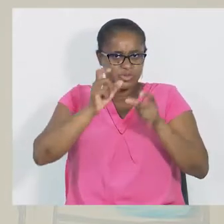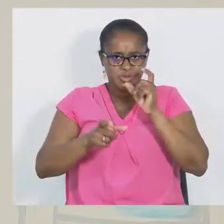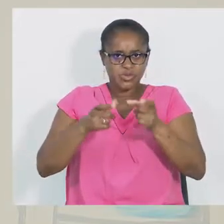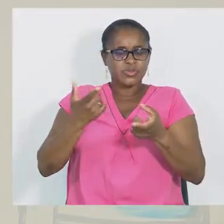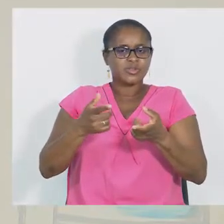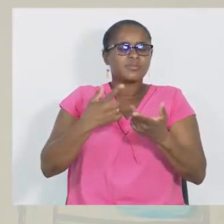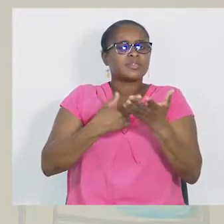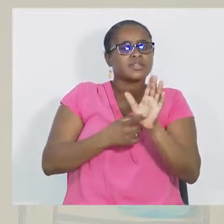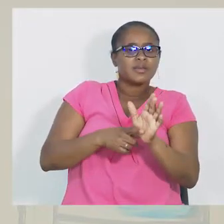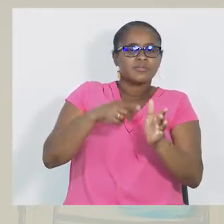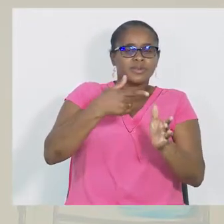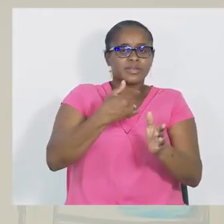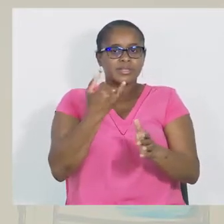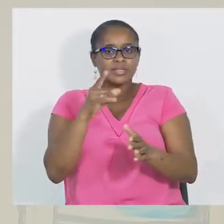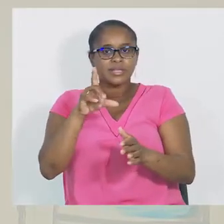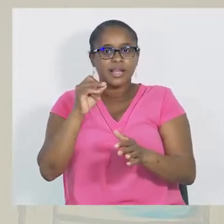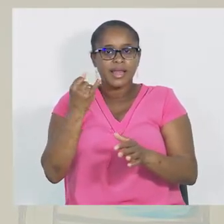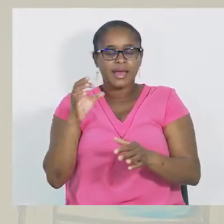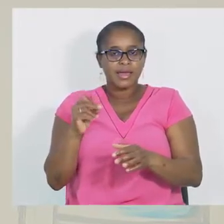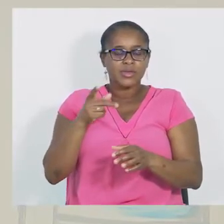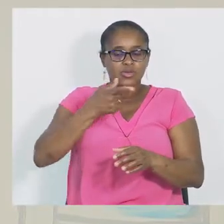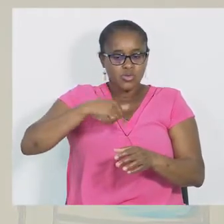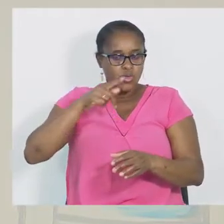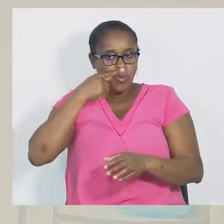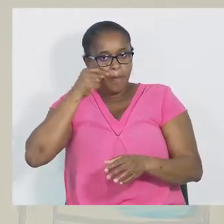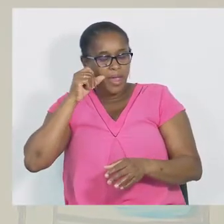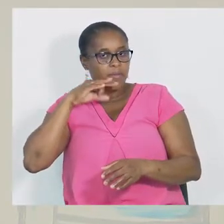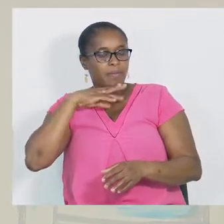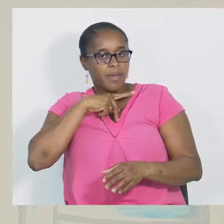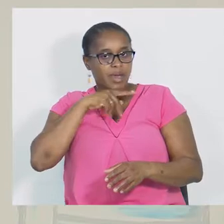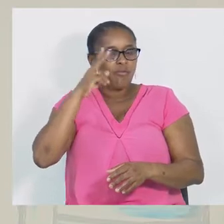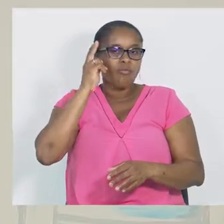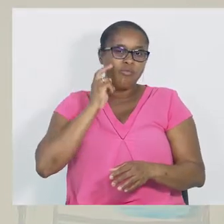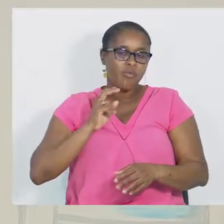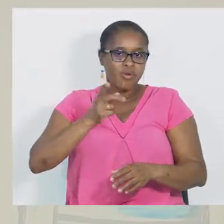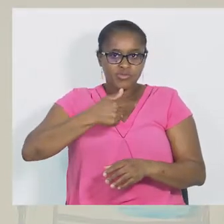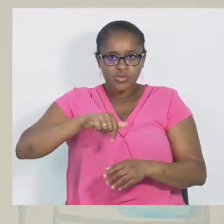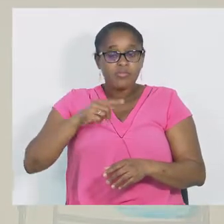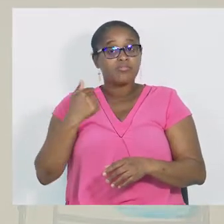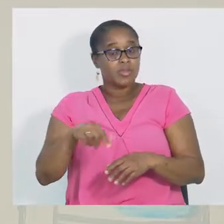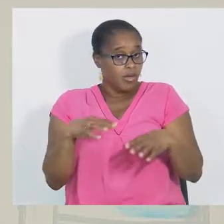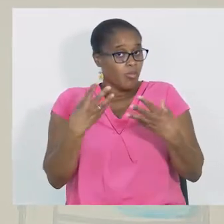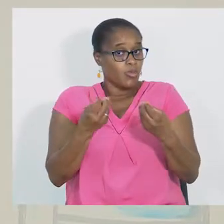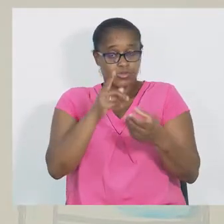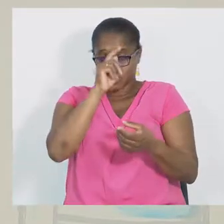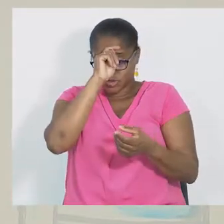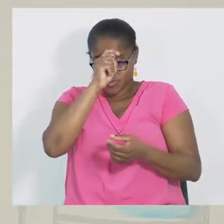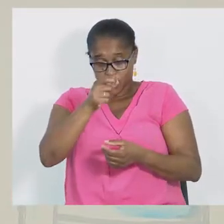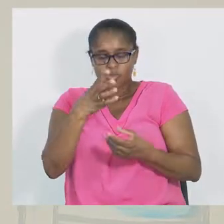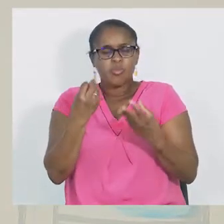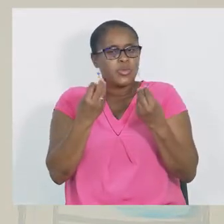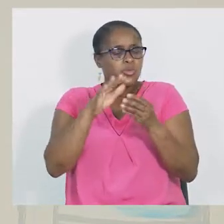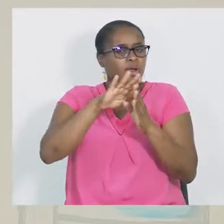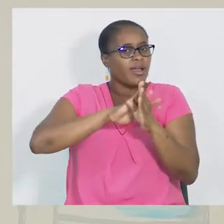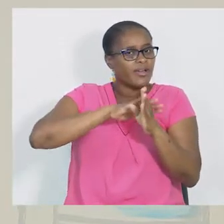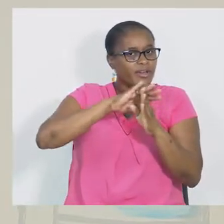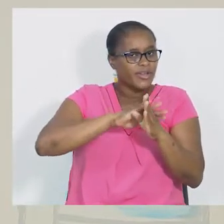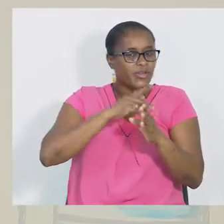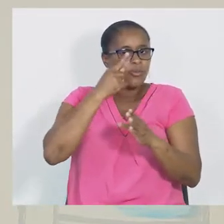interessava muito em ouvir as histórias da Tilaia. Então, juntou-se aos amigos para pedir. E